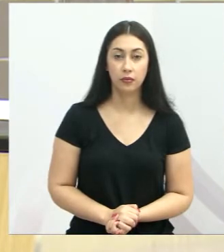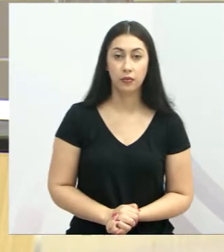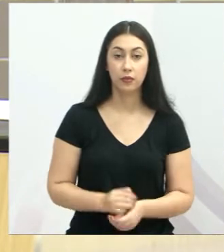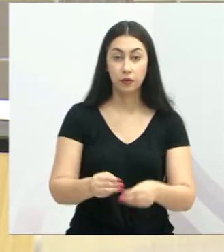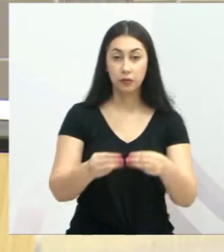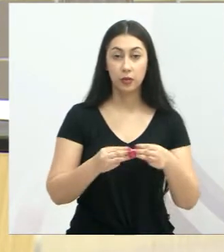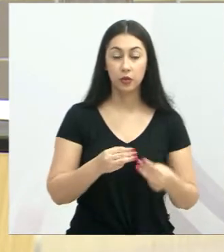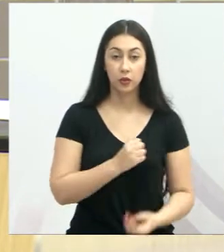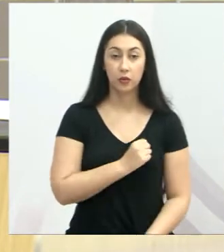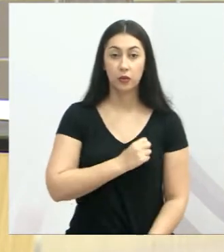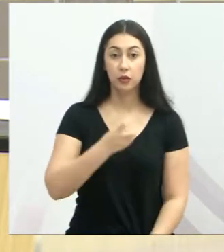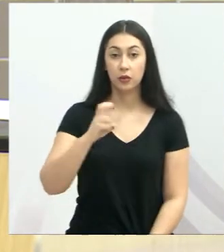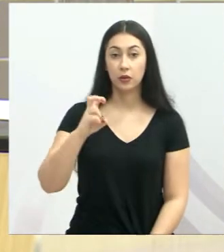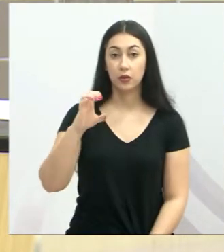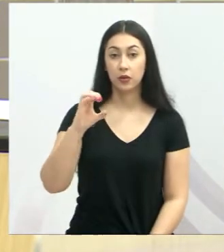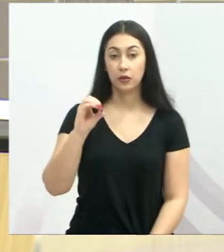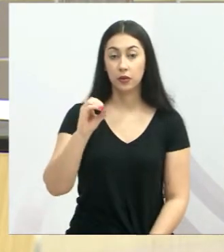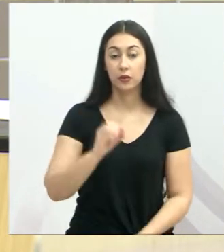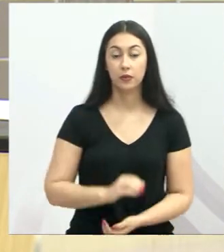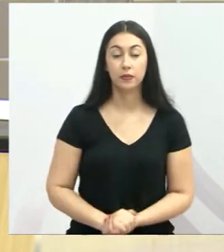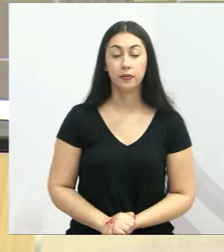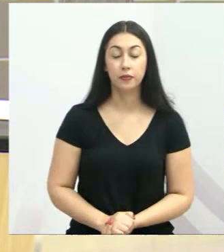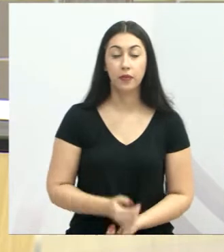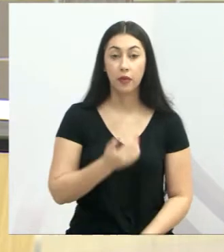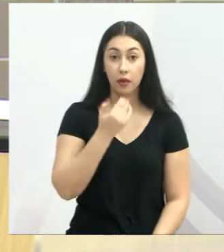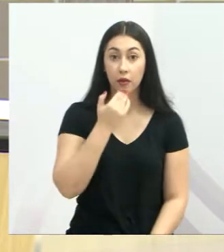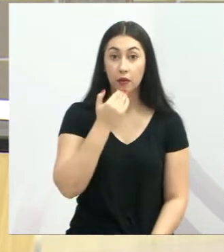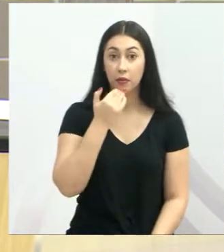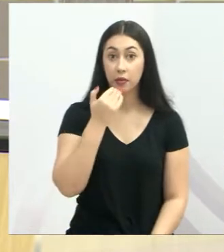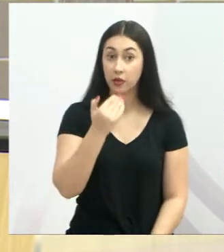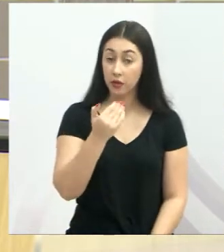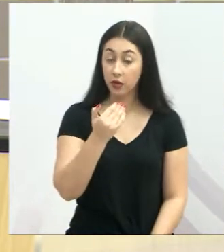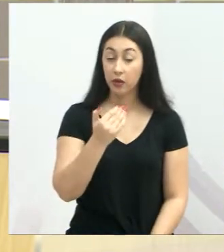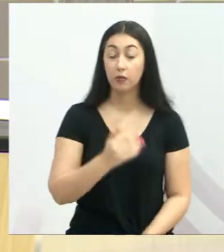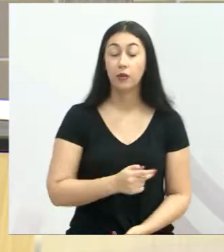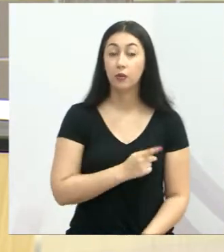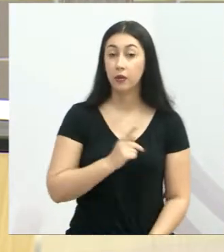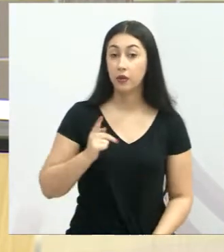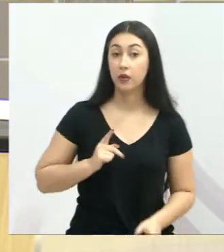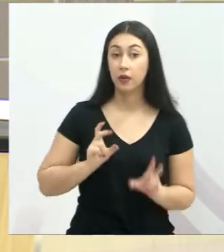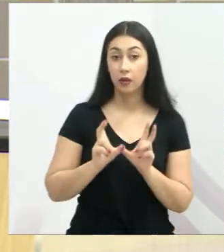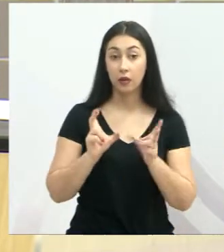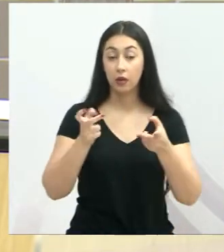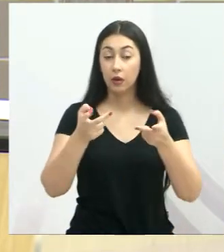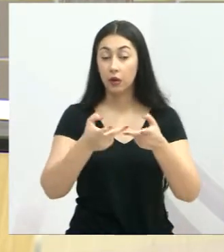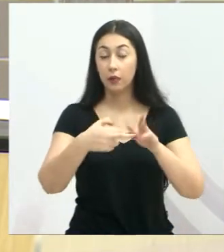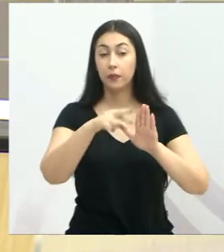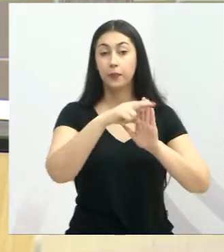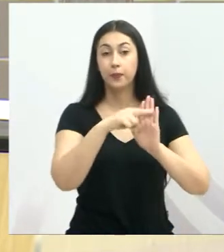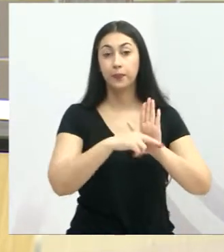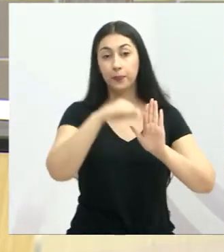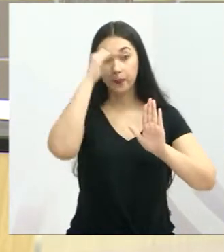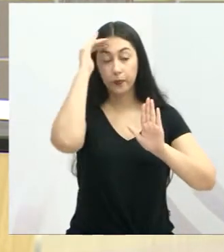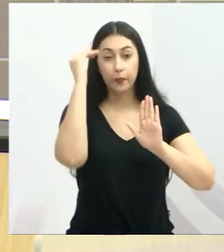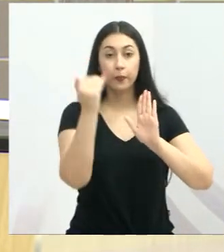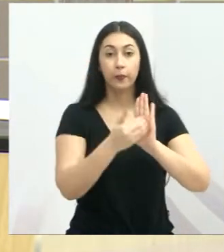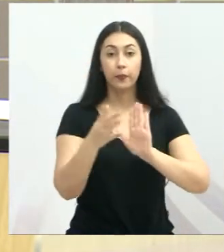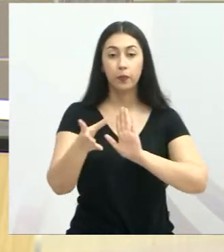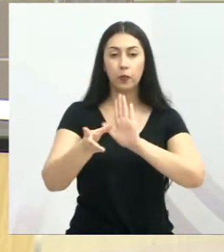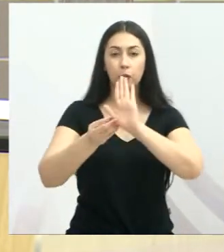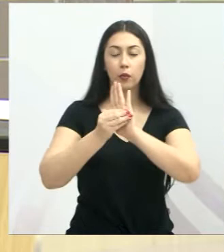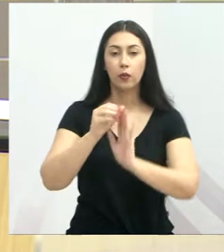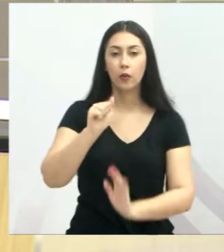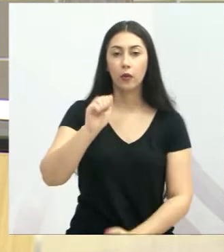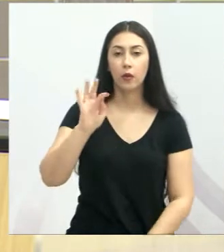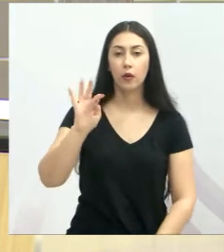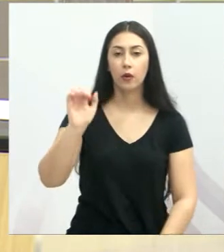Moção 50, 2021. Requeremos, excelentíssimo senhor presidente dessa Casa, cumpridas as formalidades regimentais, seja constatado na ata dos trabalhos dessa